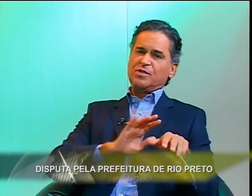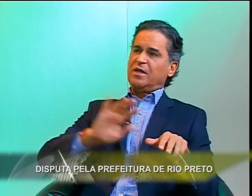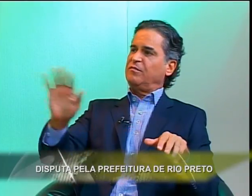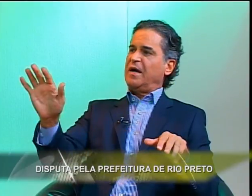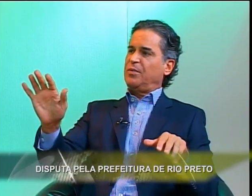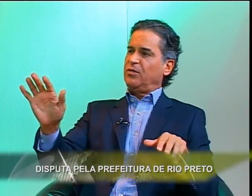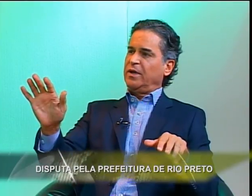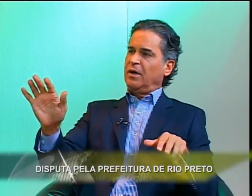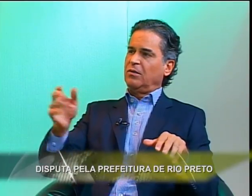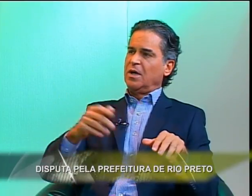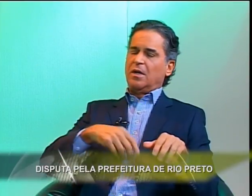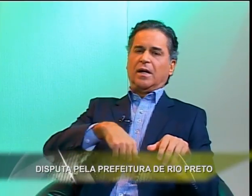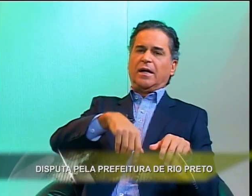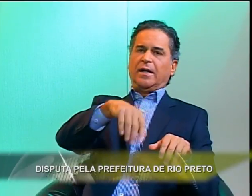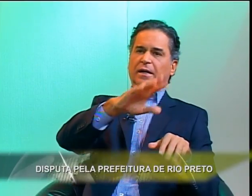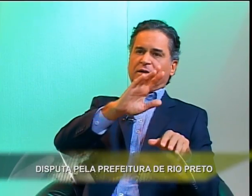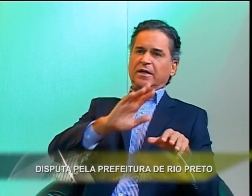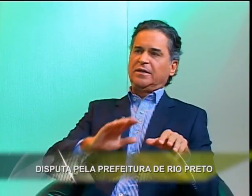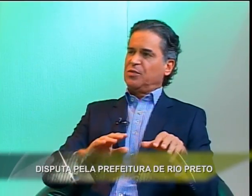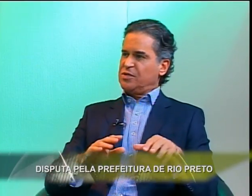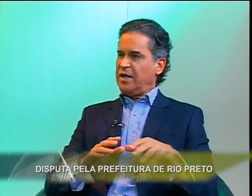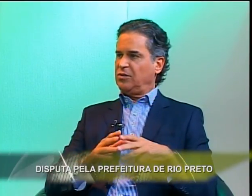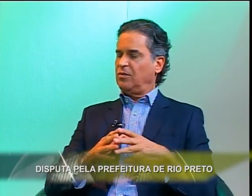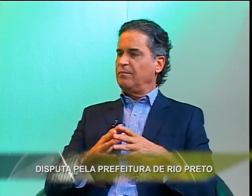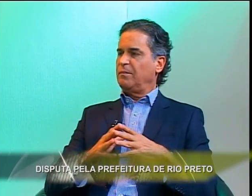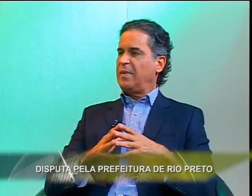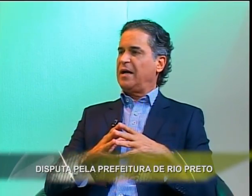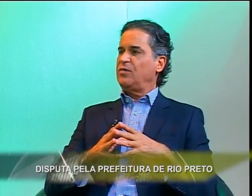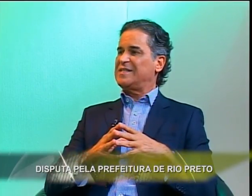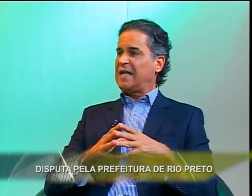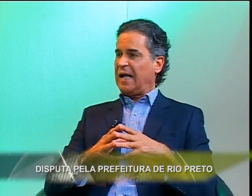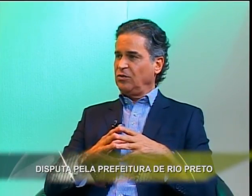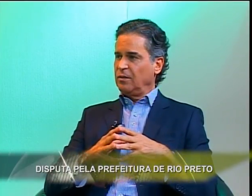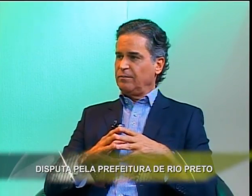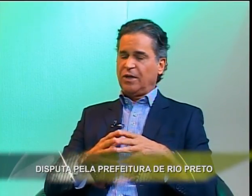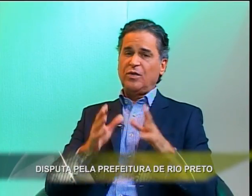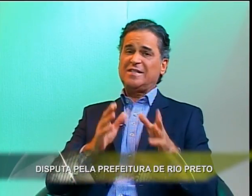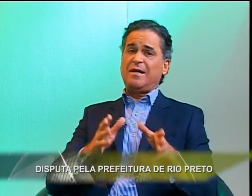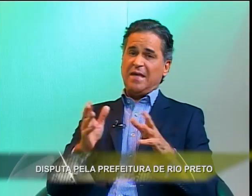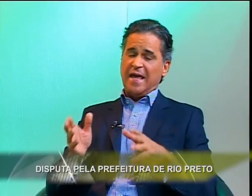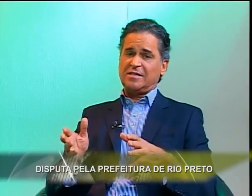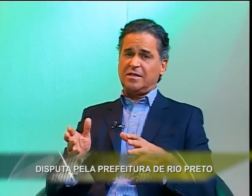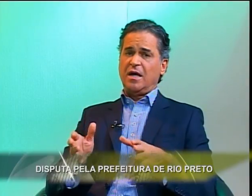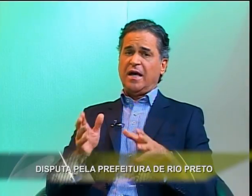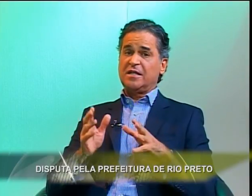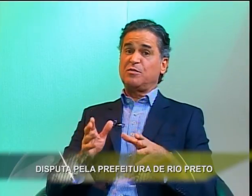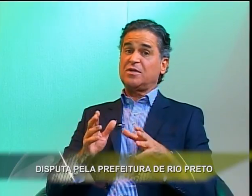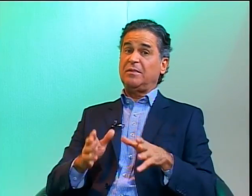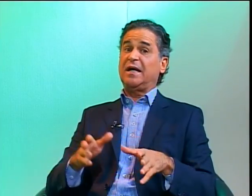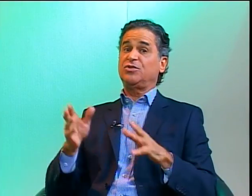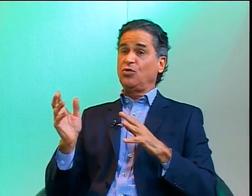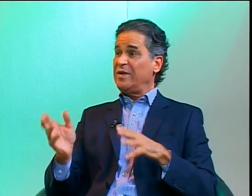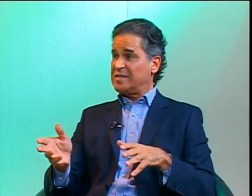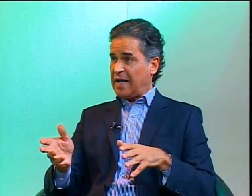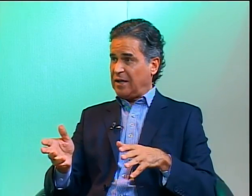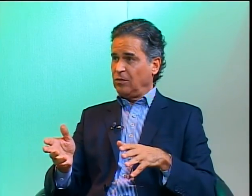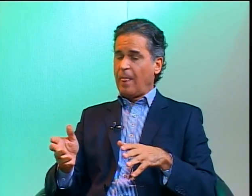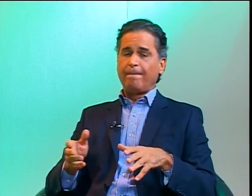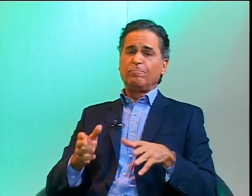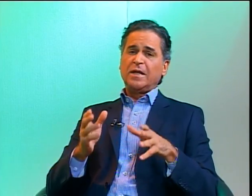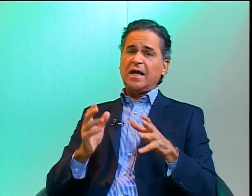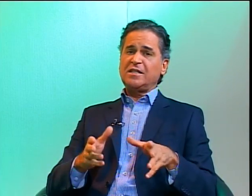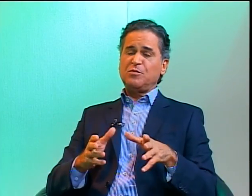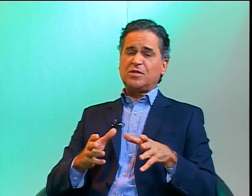que 60% vai para a União, 30% para o Estado que o ICMS é responsabilidade do